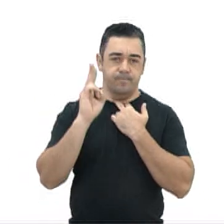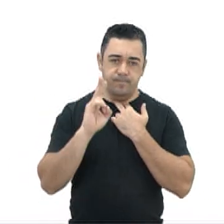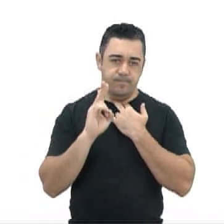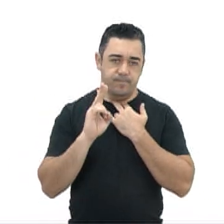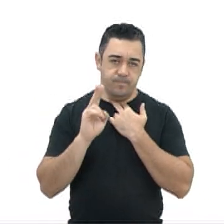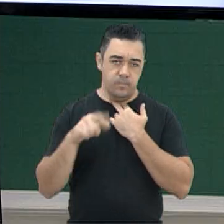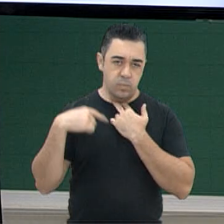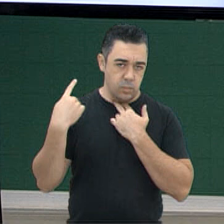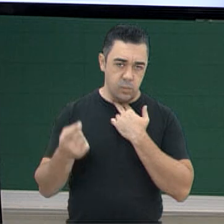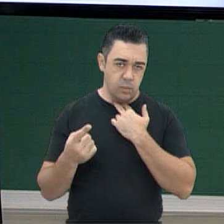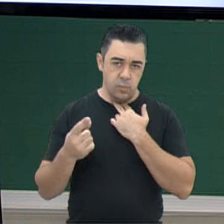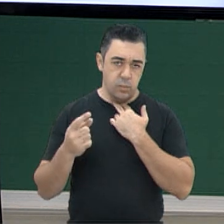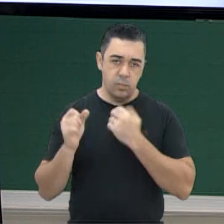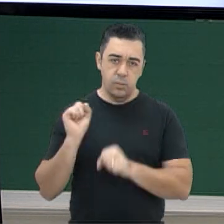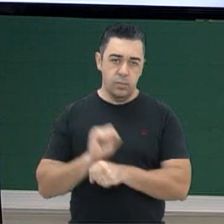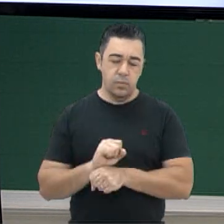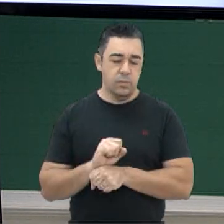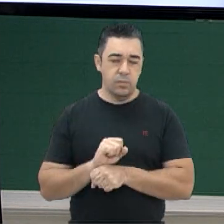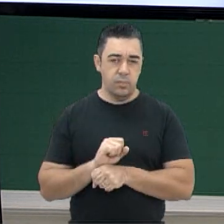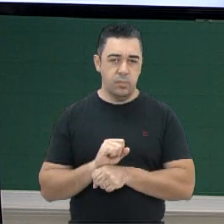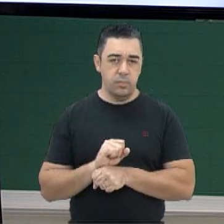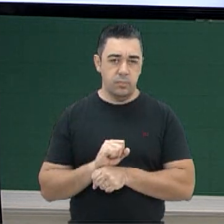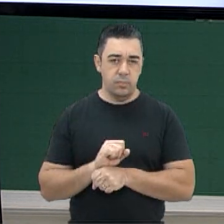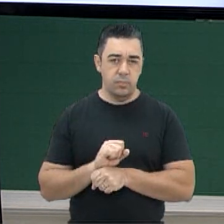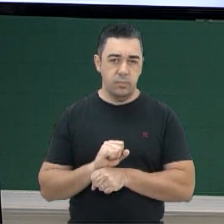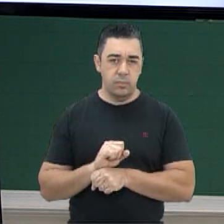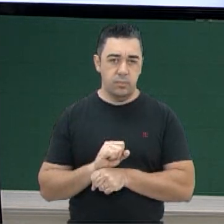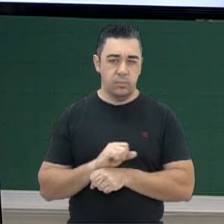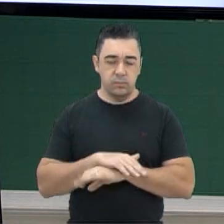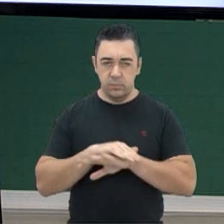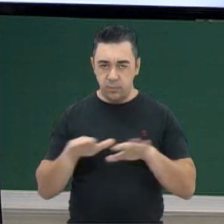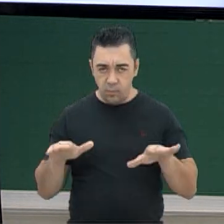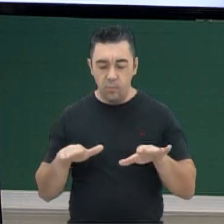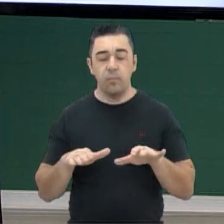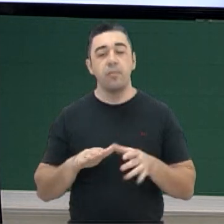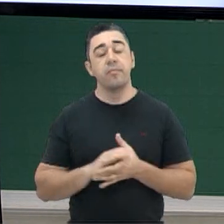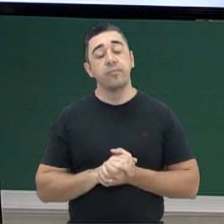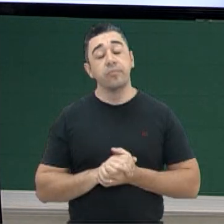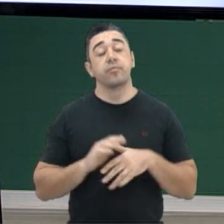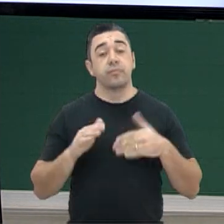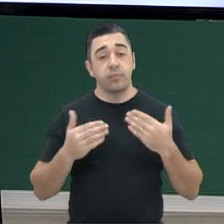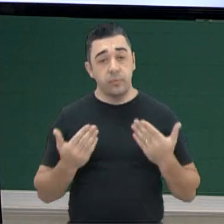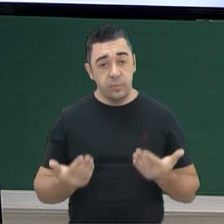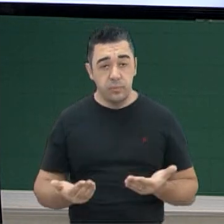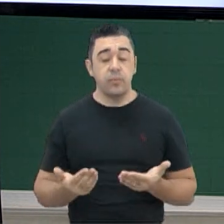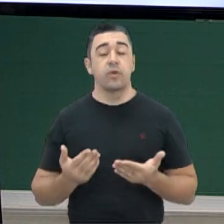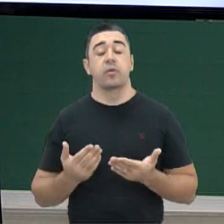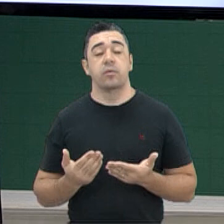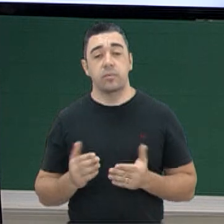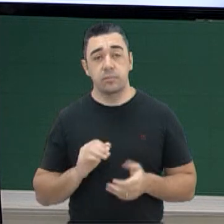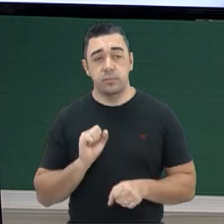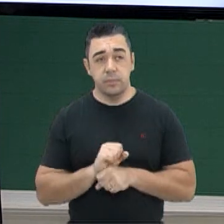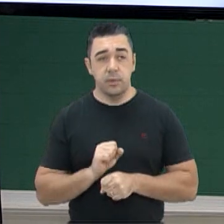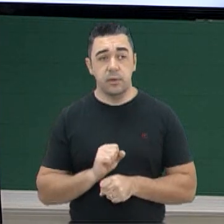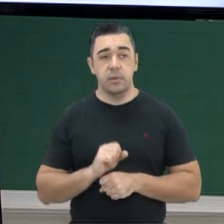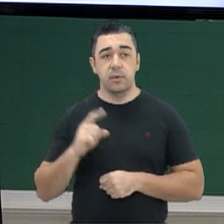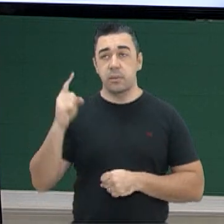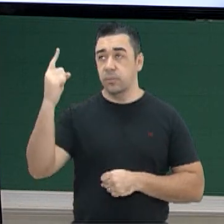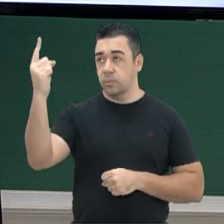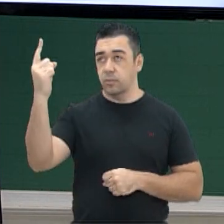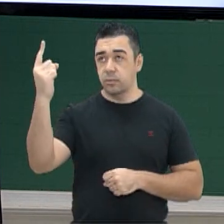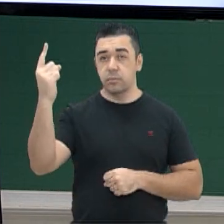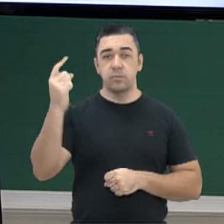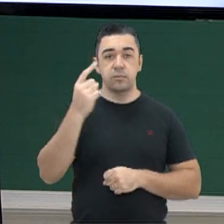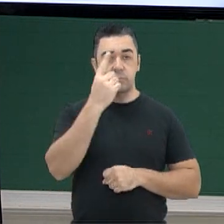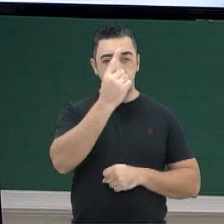tirar o próximo, seria 283. Não dá para tirar. Então a segunda casa decimal é 1, porque só